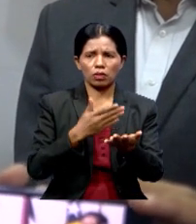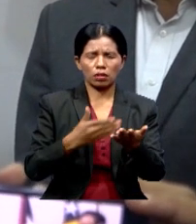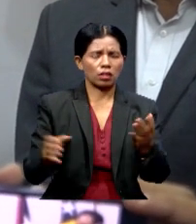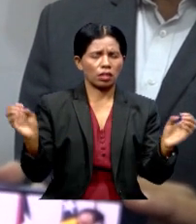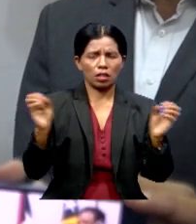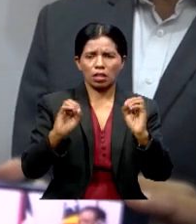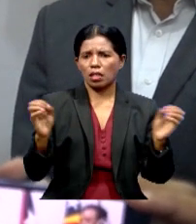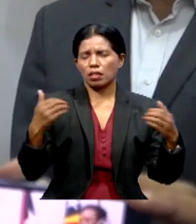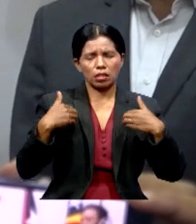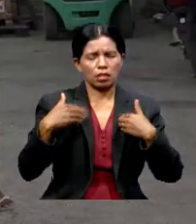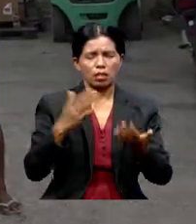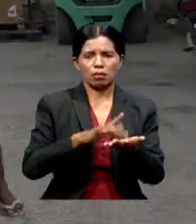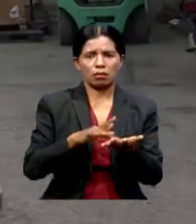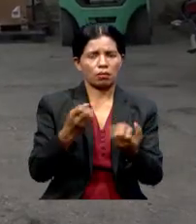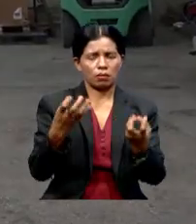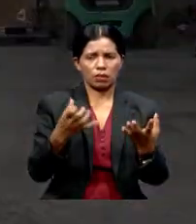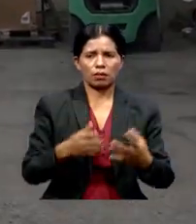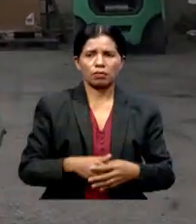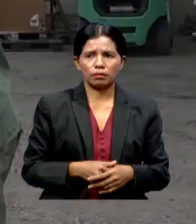haver, falta de haver.